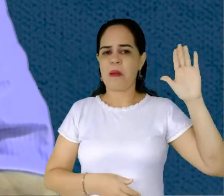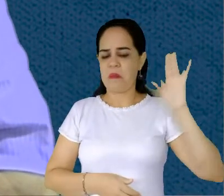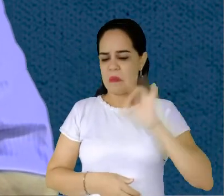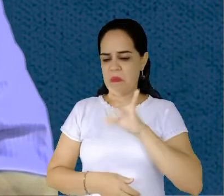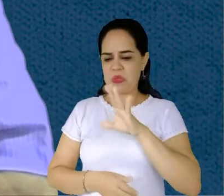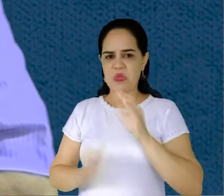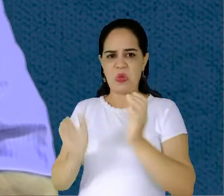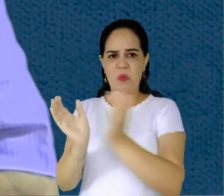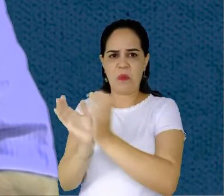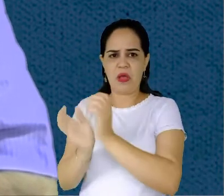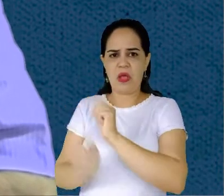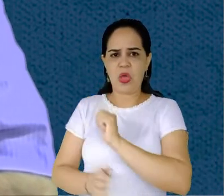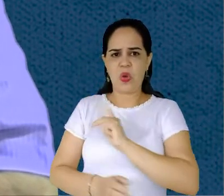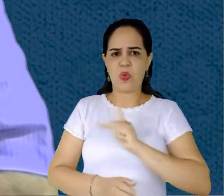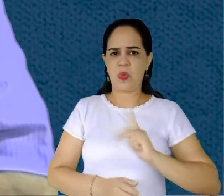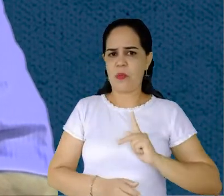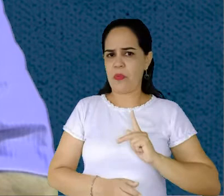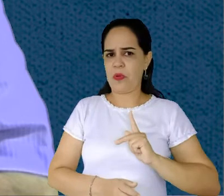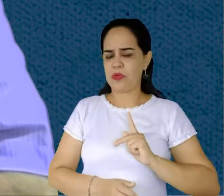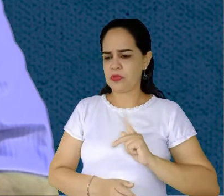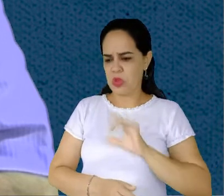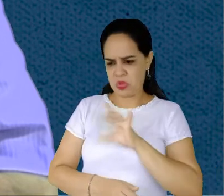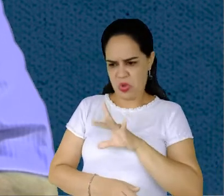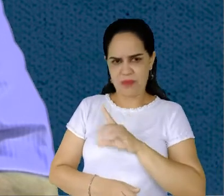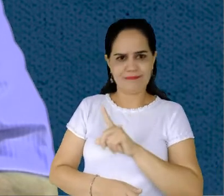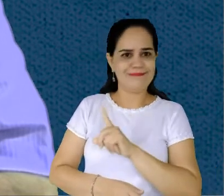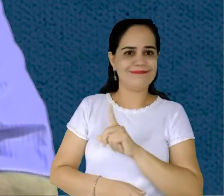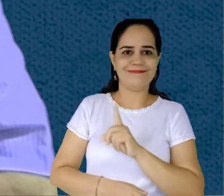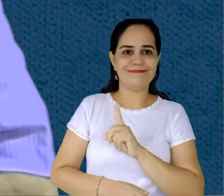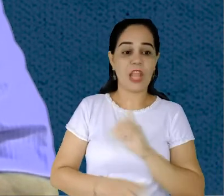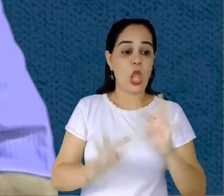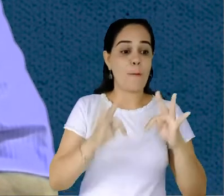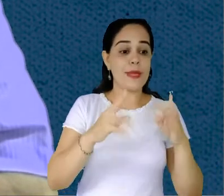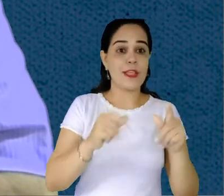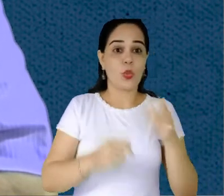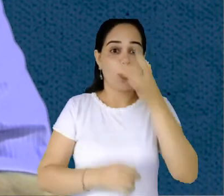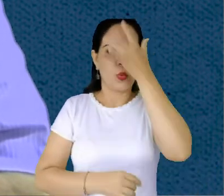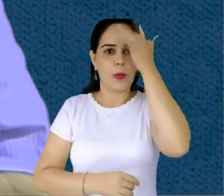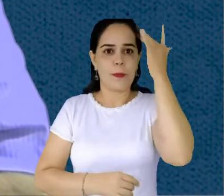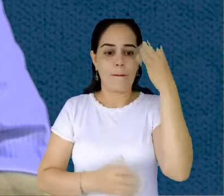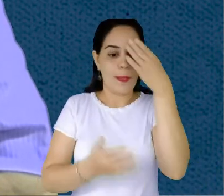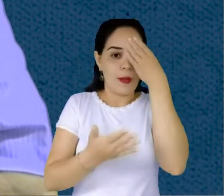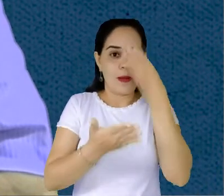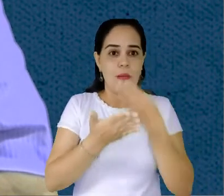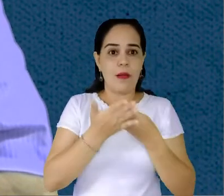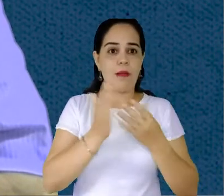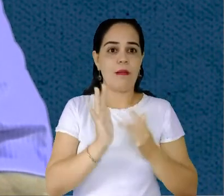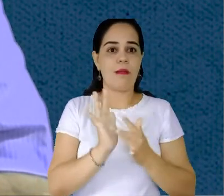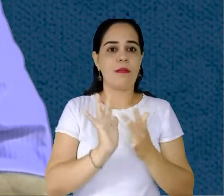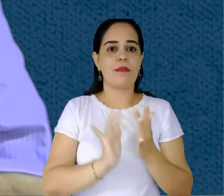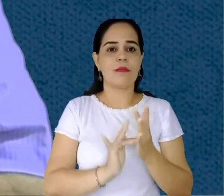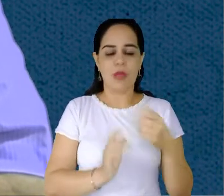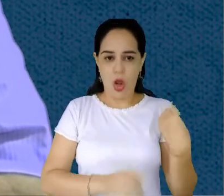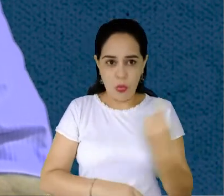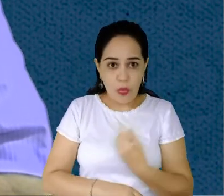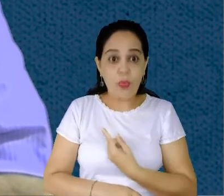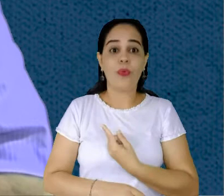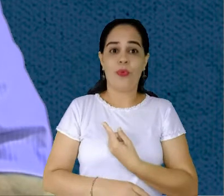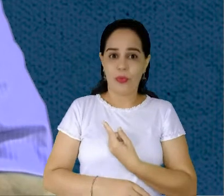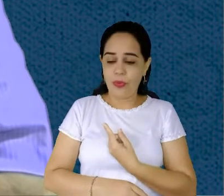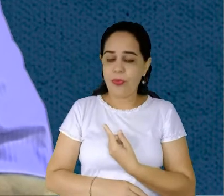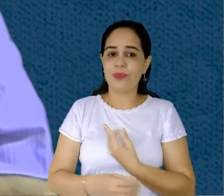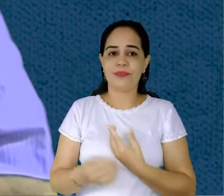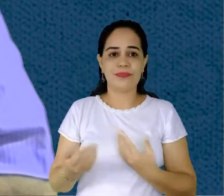E esta promessa não foi só para os apóstolos. Esta promessa é para todos aqueles que acreditam em Cristo